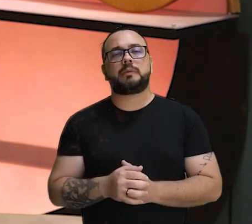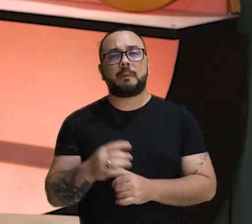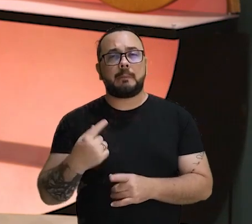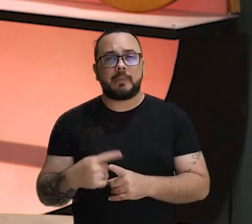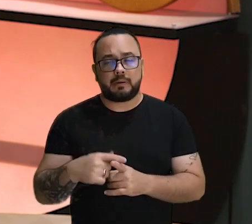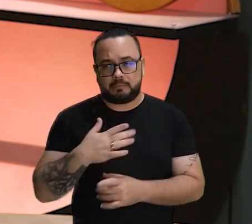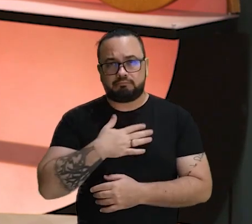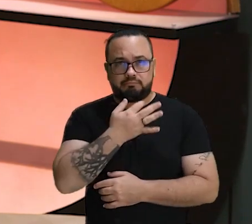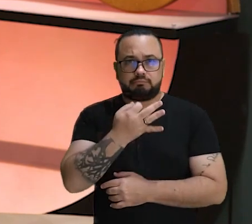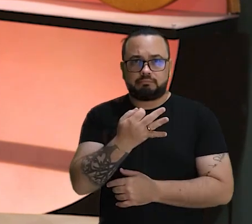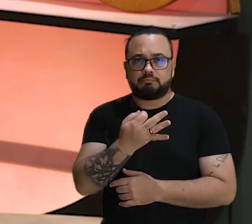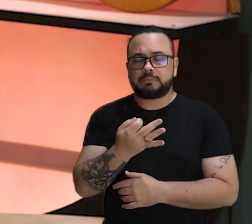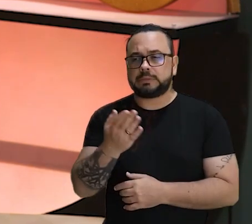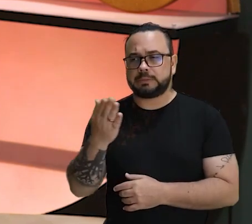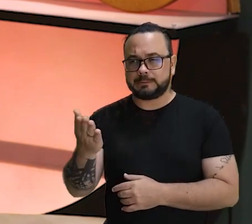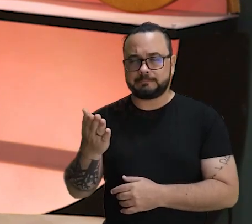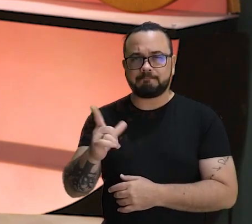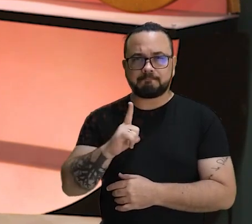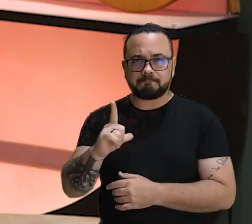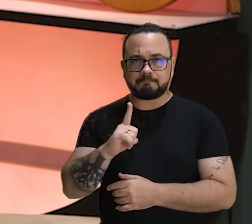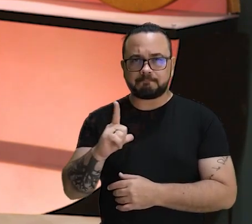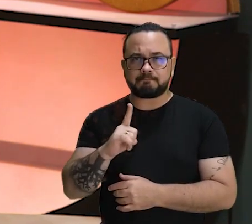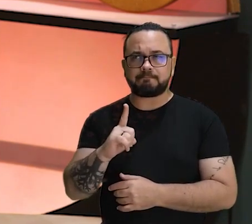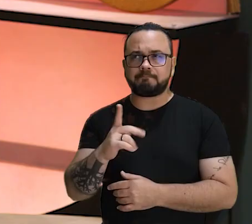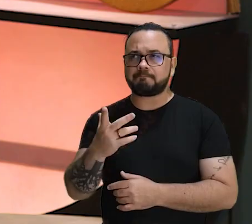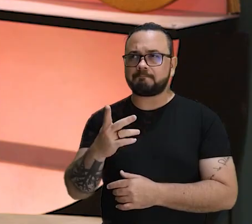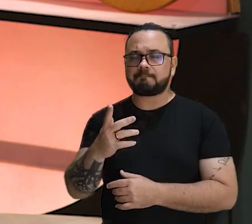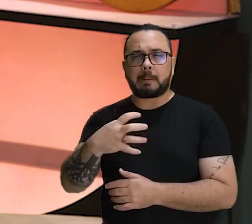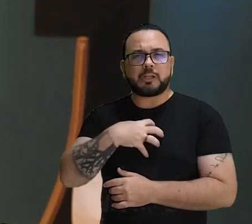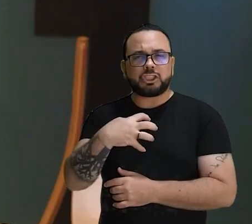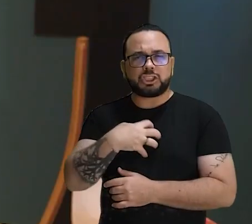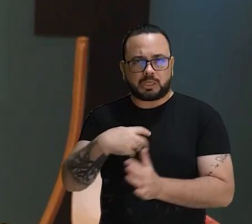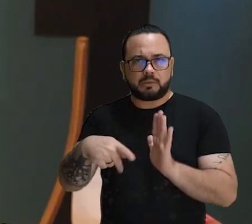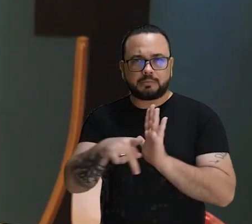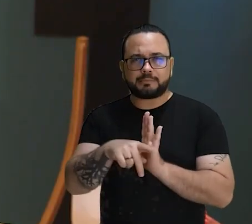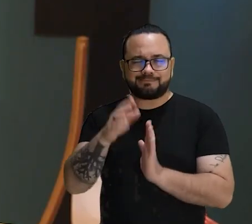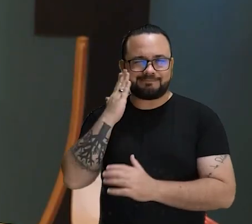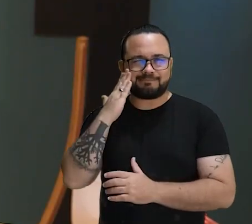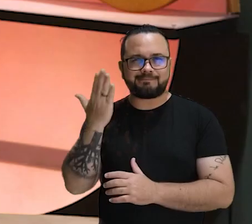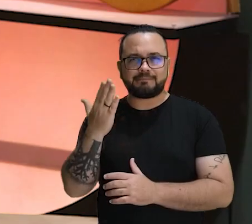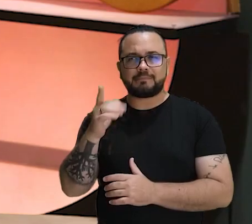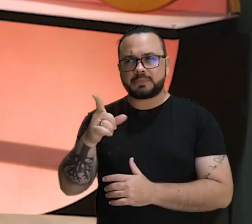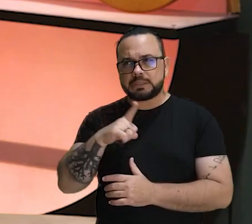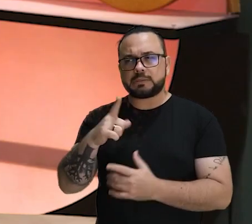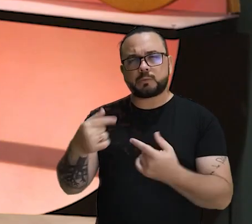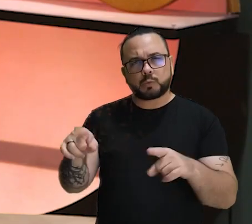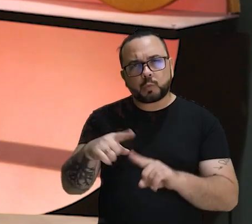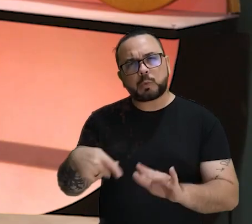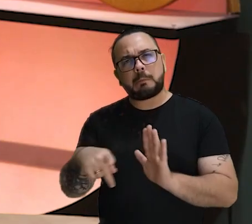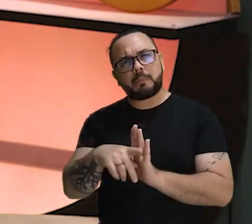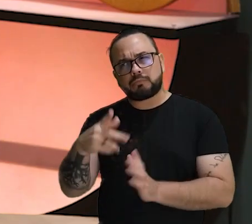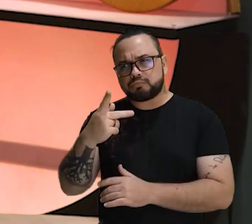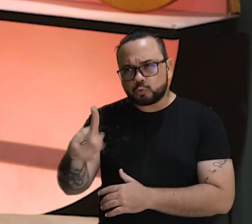Matos. Porque você, na minha opinião, você tem muito uma característica própria, sabe? Uhum. Você tem um som